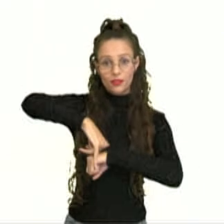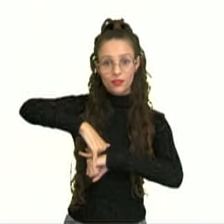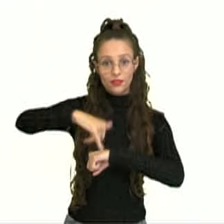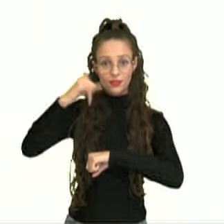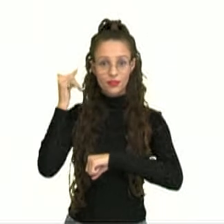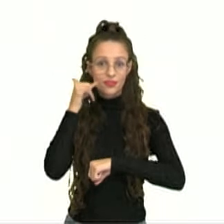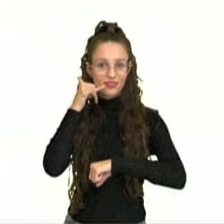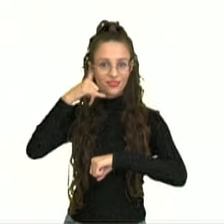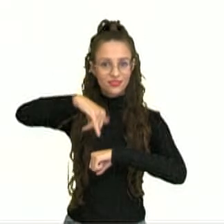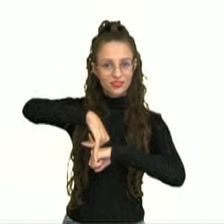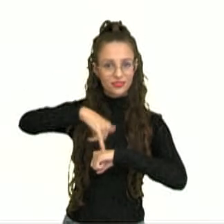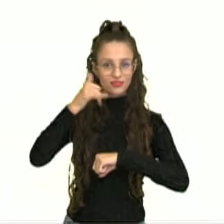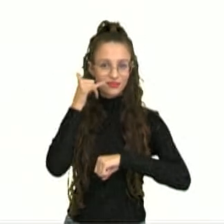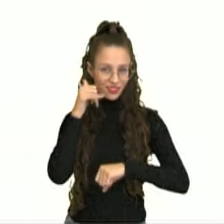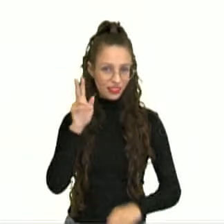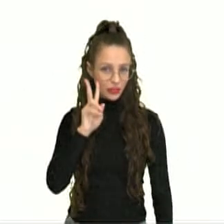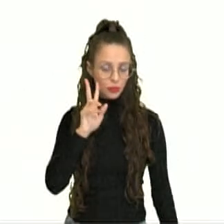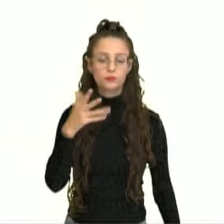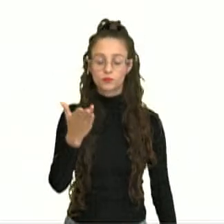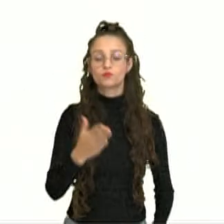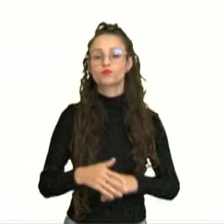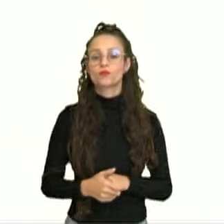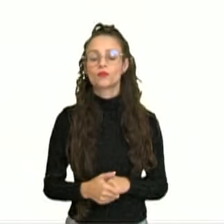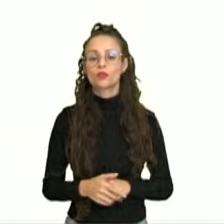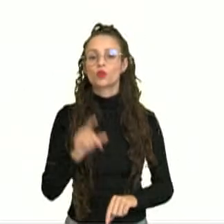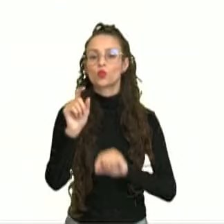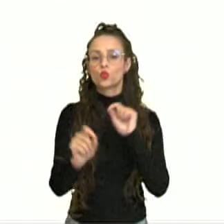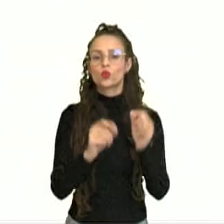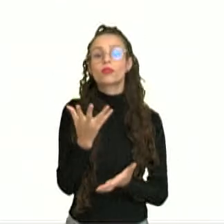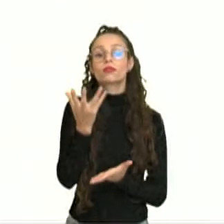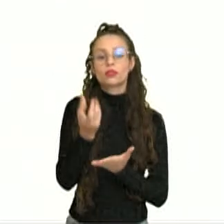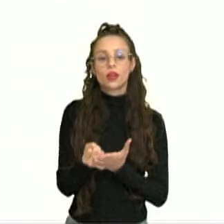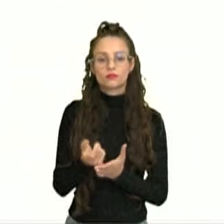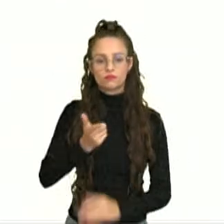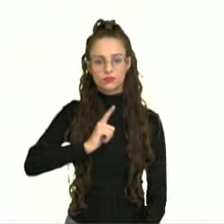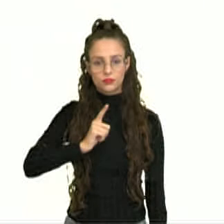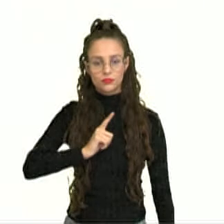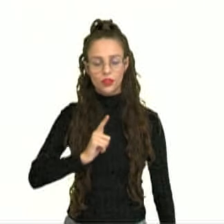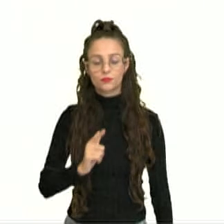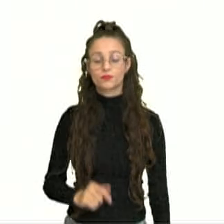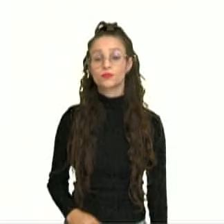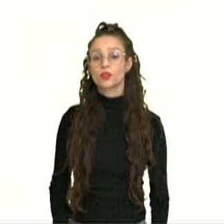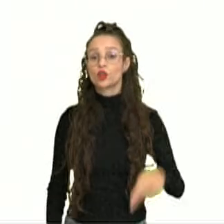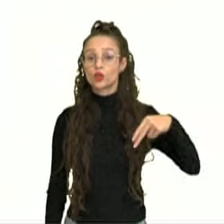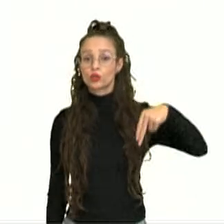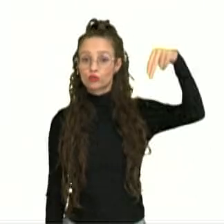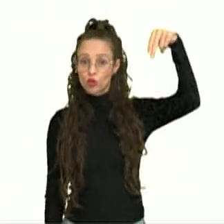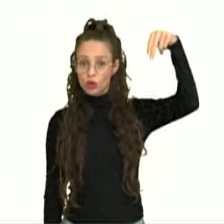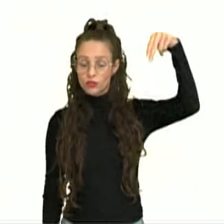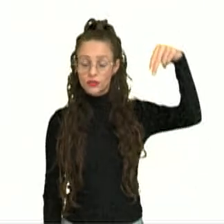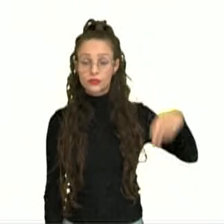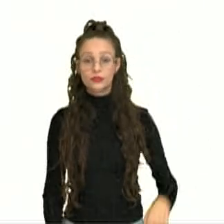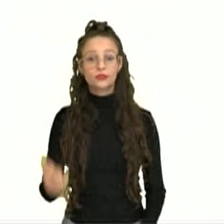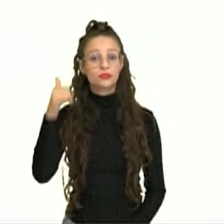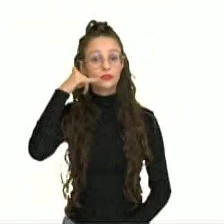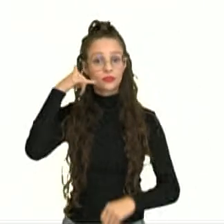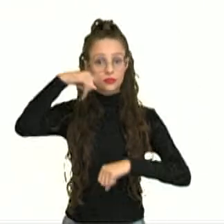para você lembrar qual era. Então, o que eu tenho aqui de dados? Eu tenho no norte telefone